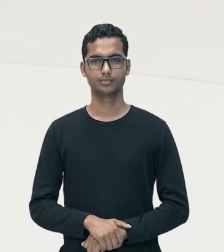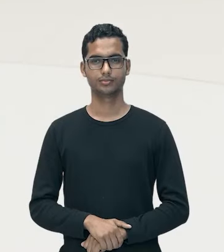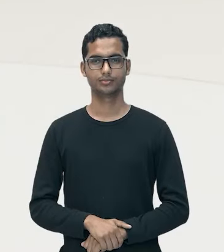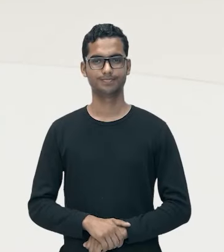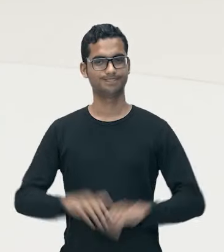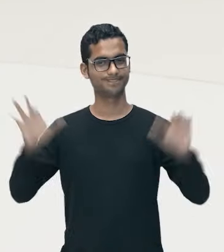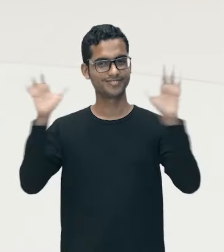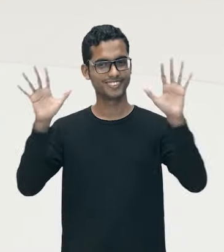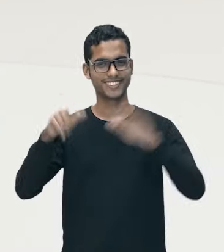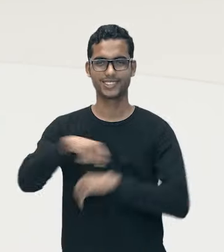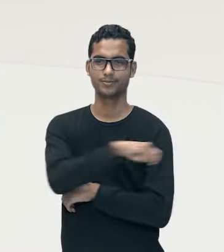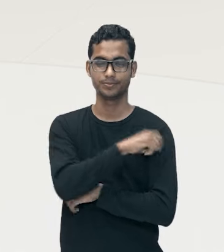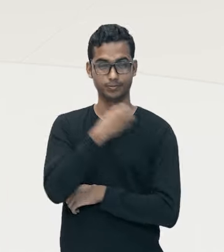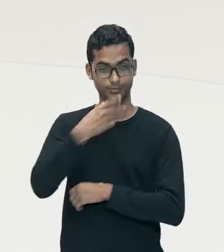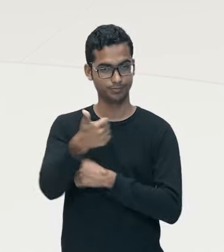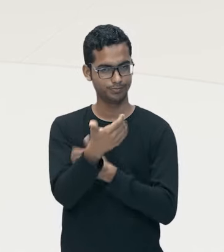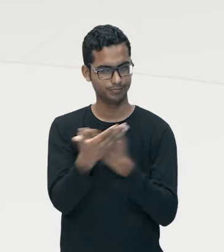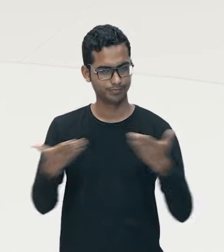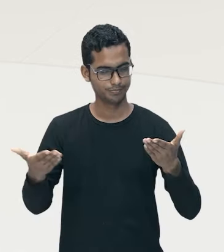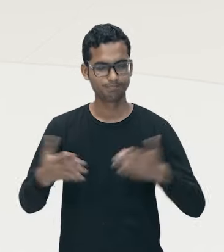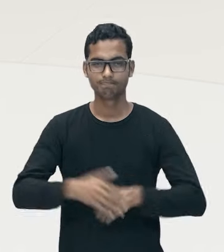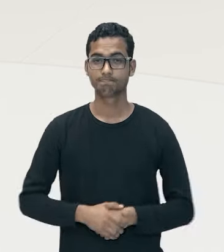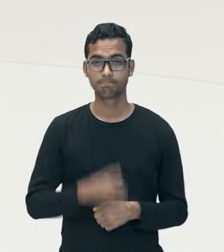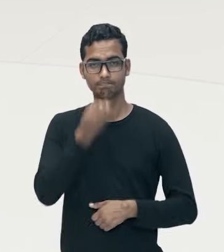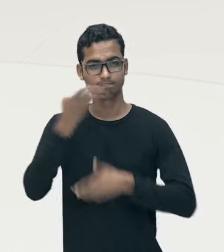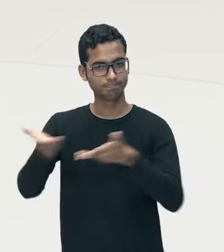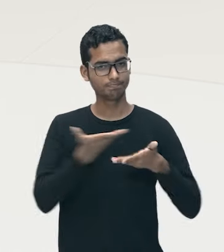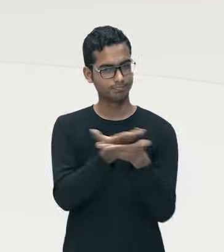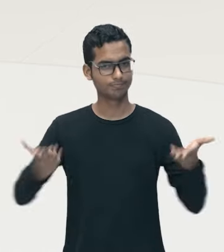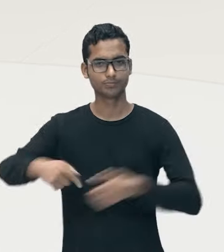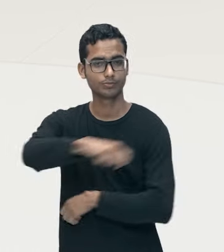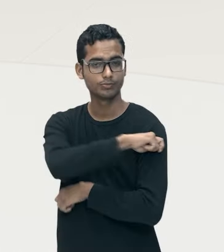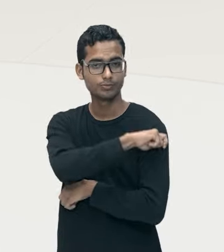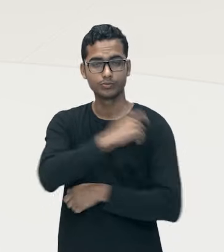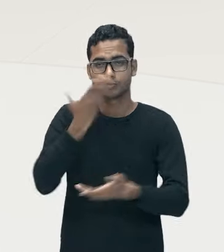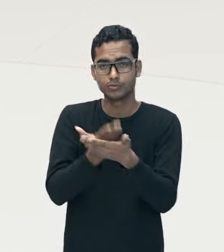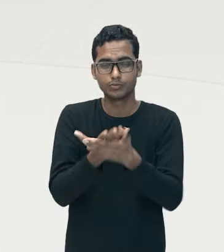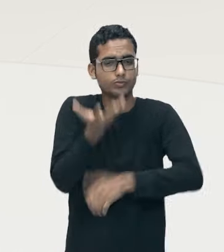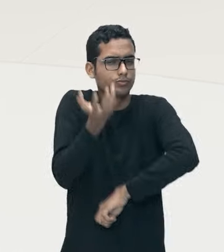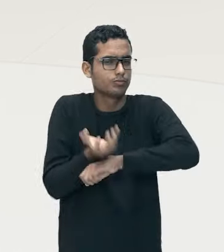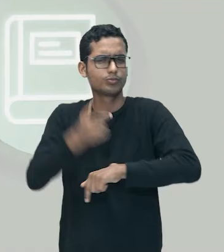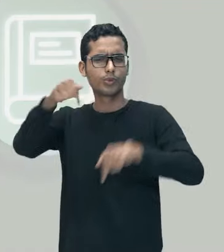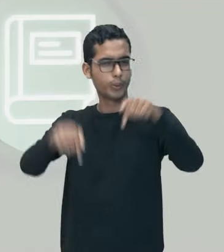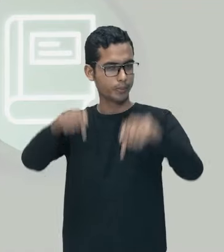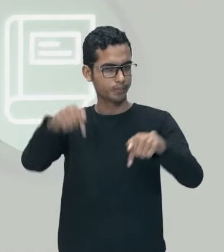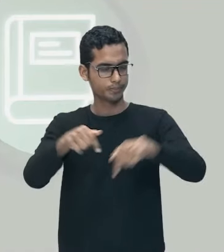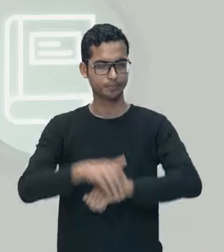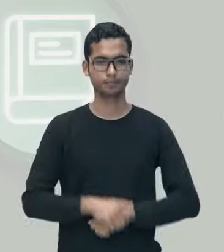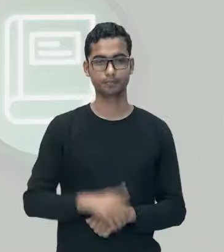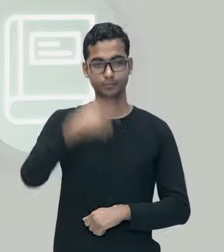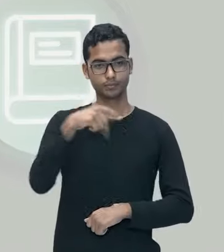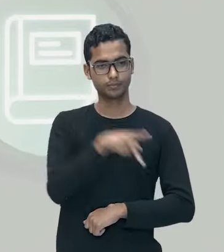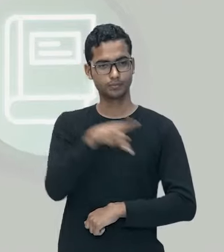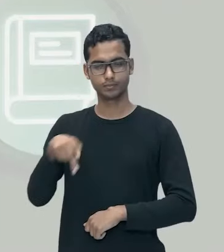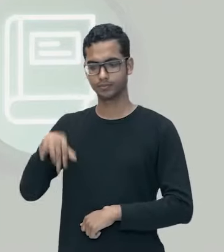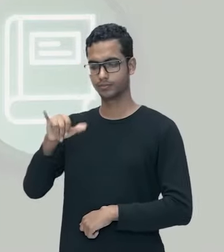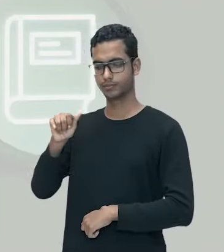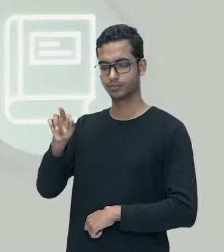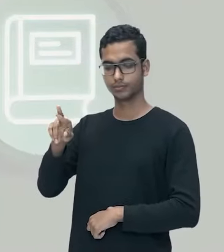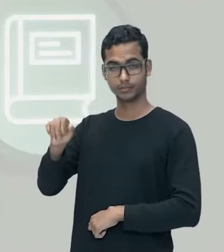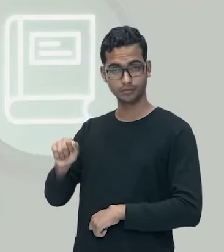Olá pessoal tudo bem com vocês sejam todos bem-vindos a mais uma aula de química eu sou a professora Iara